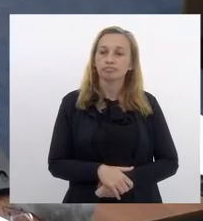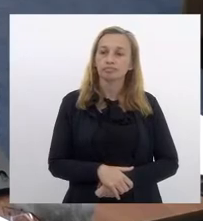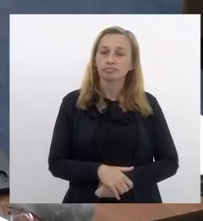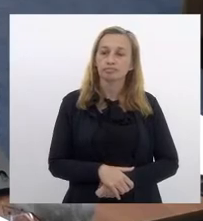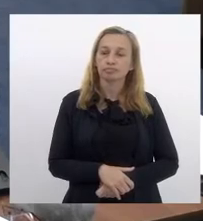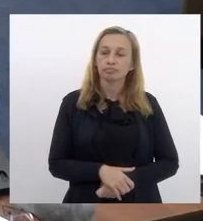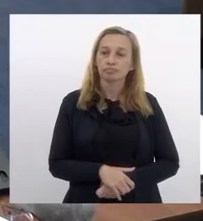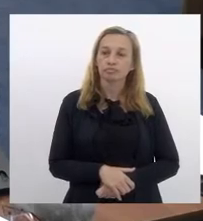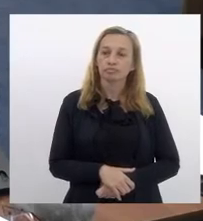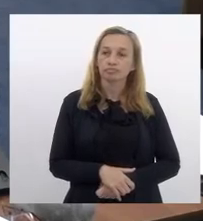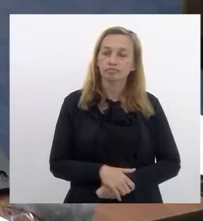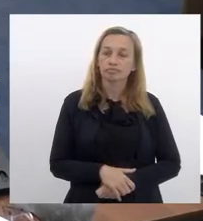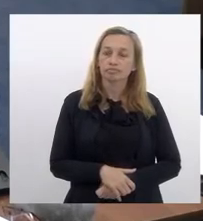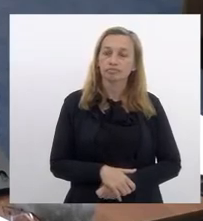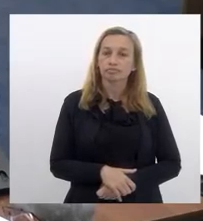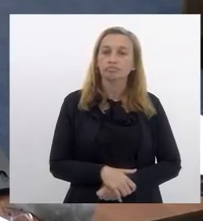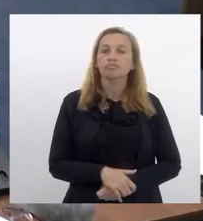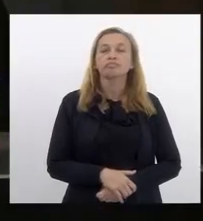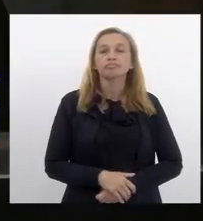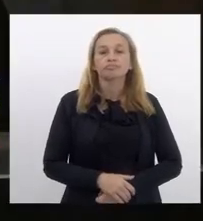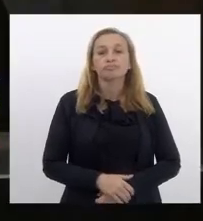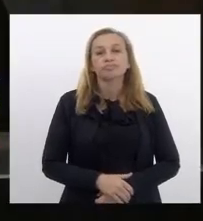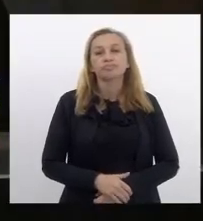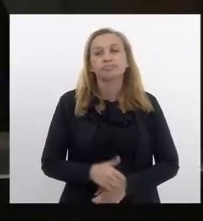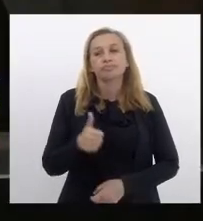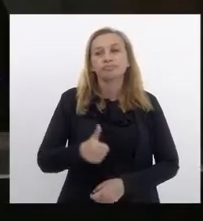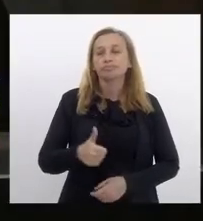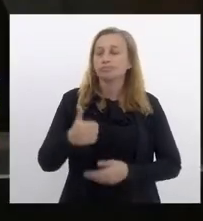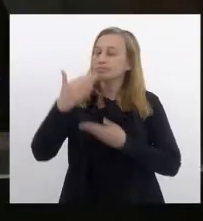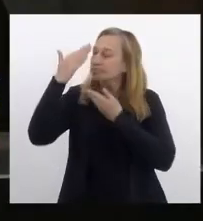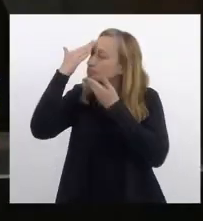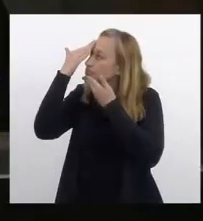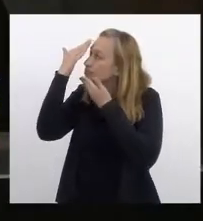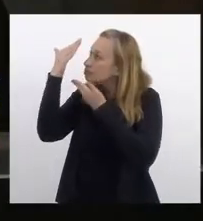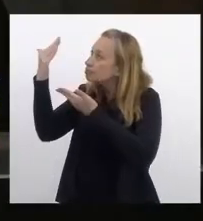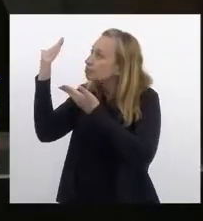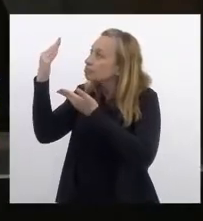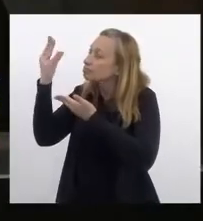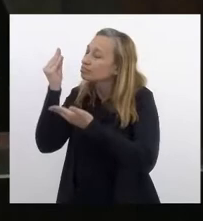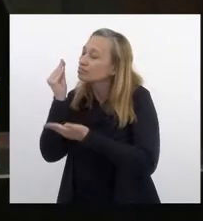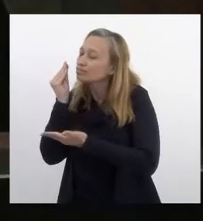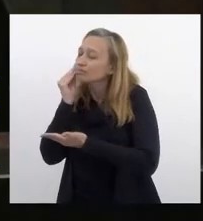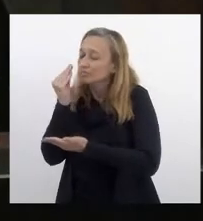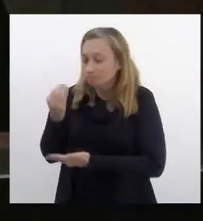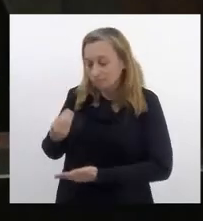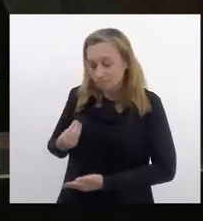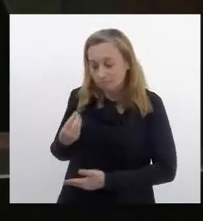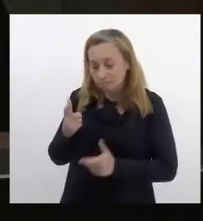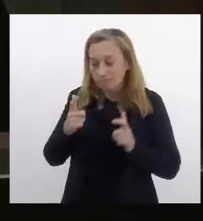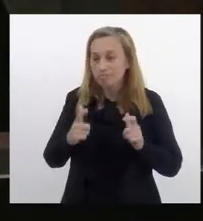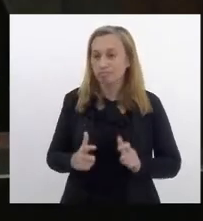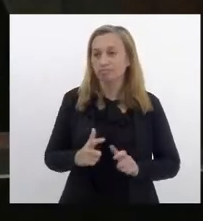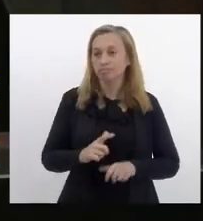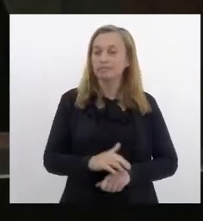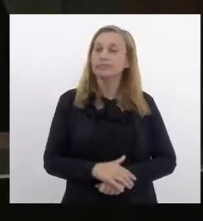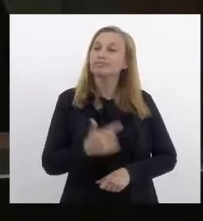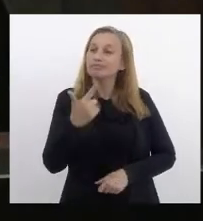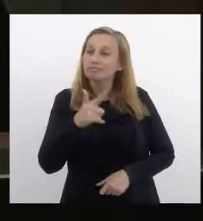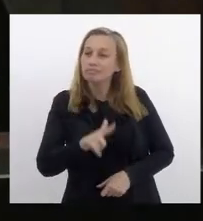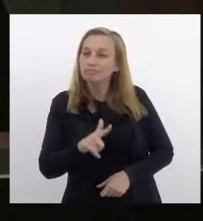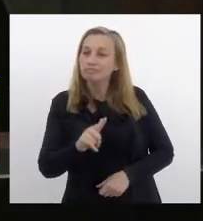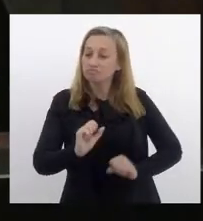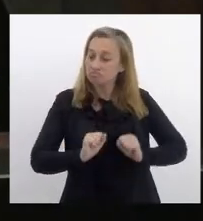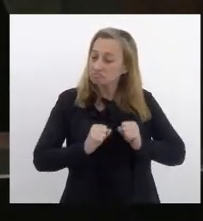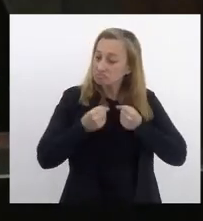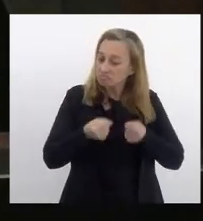e a todas. Primeiramente, eu quero agradecer a Deus essa rica oportunidade de poder estar aqui, mais uma vez,